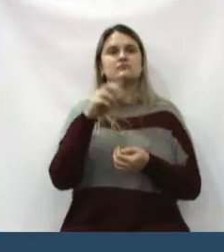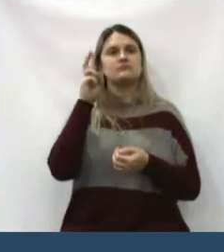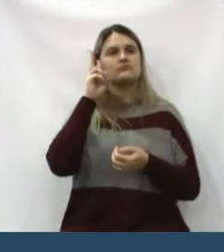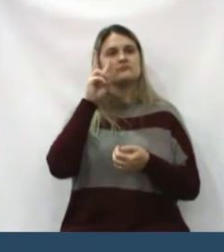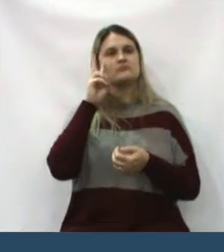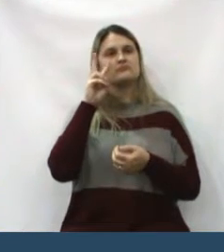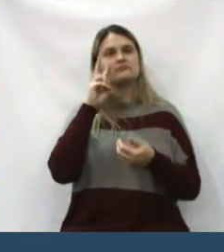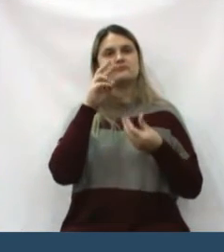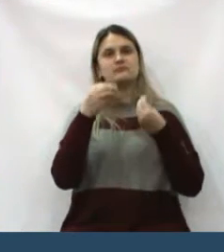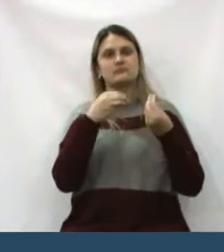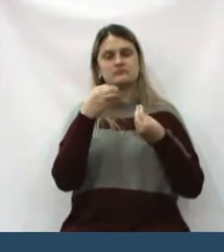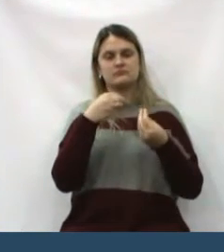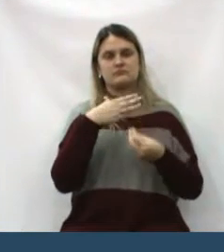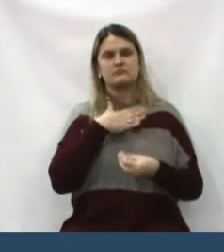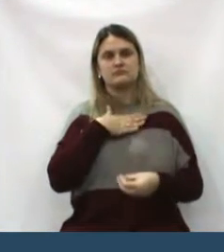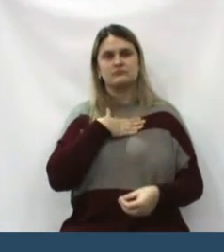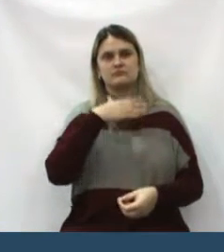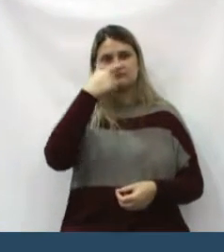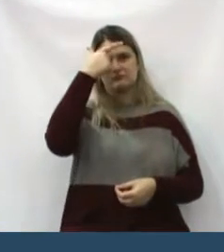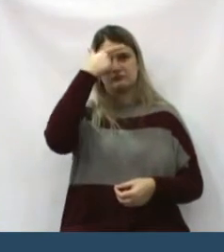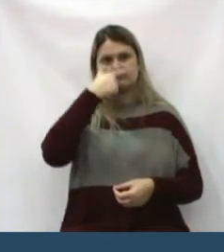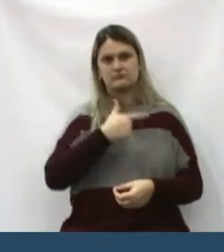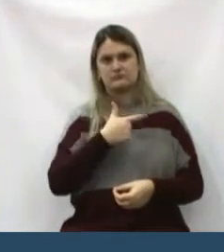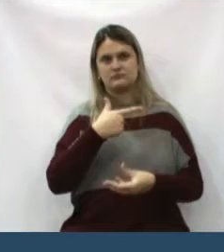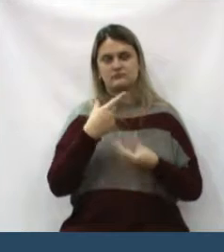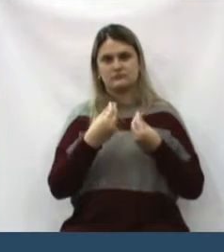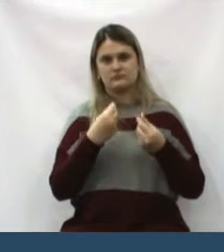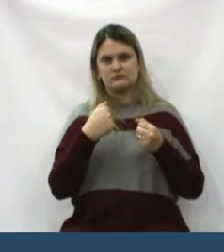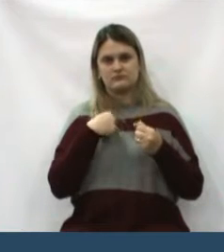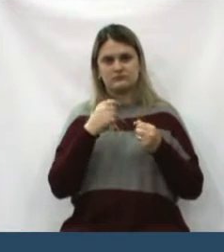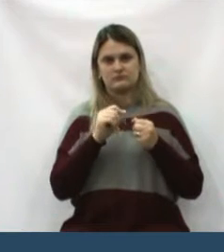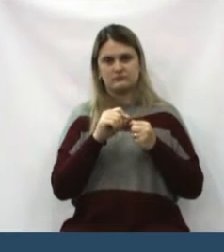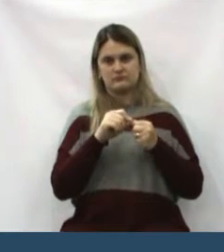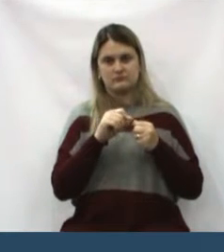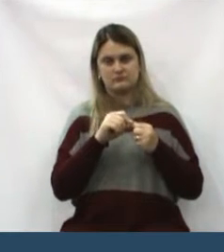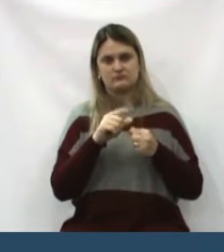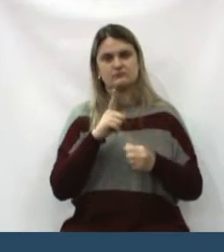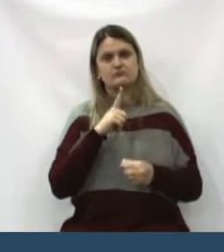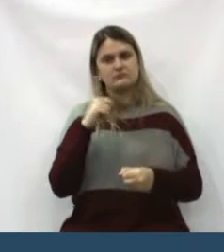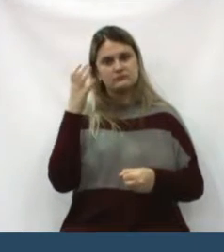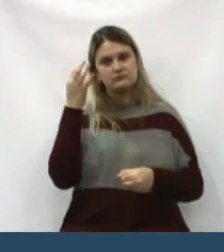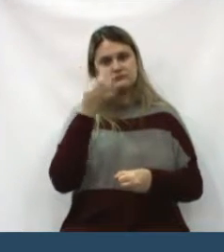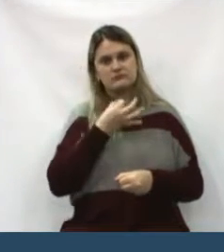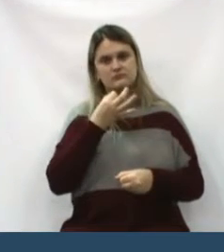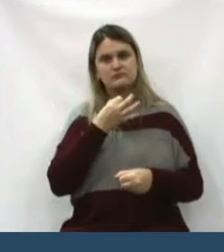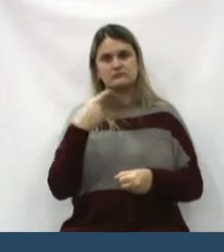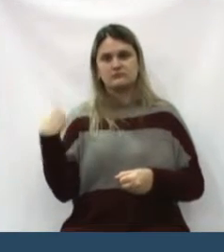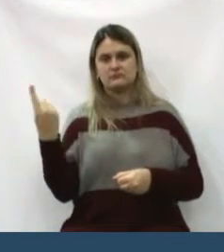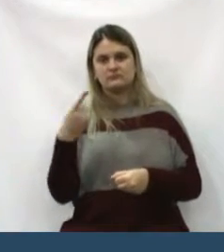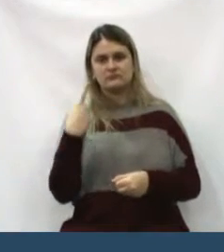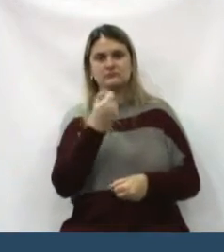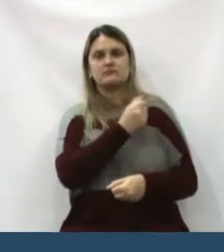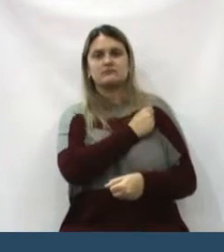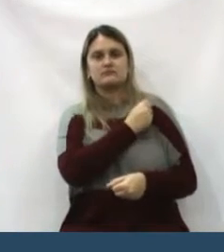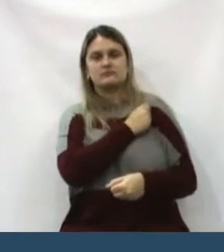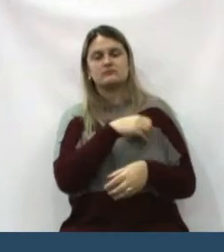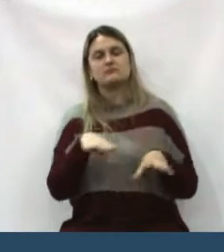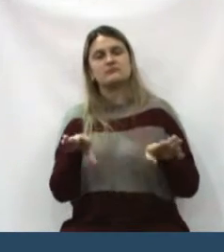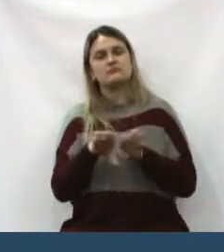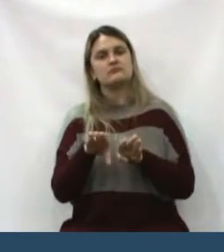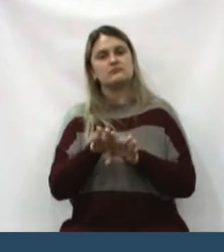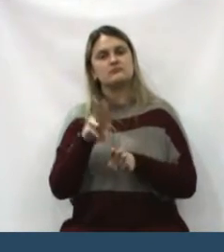ela lembrando do jeito que era meu comportamento, do jeito que eu fazia, e tenho certeza que os seus alunos